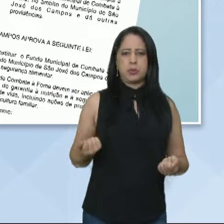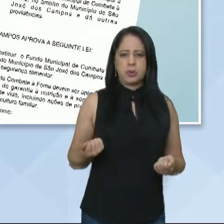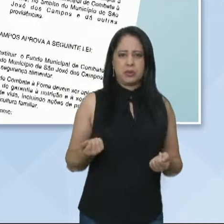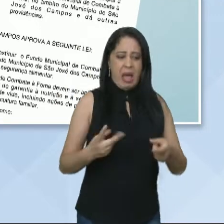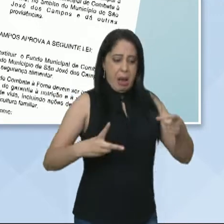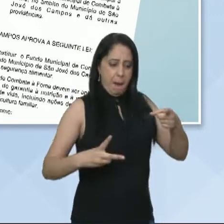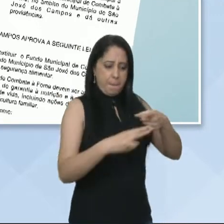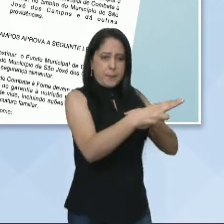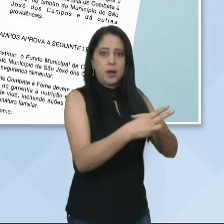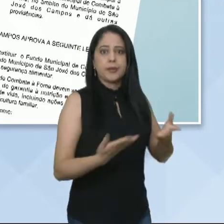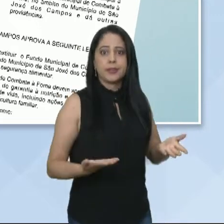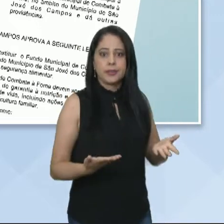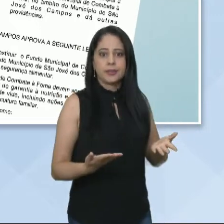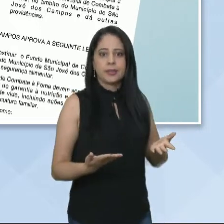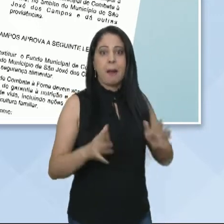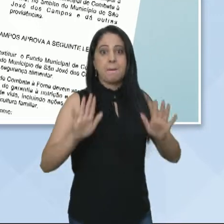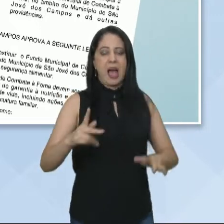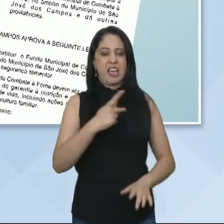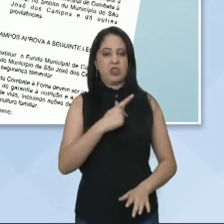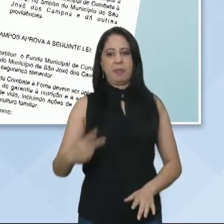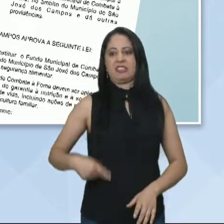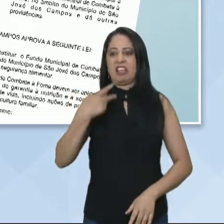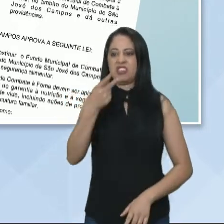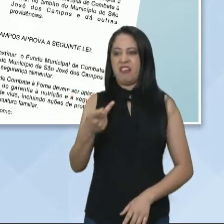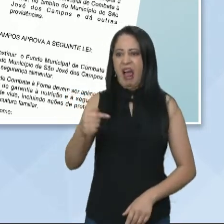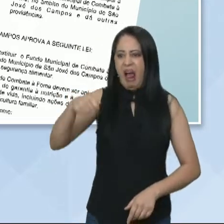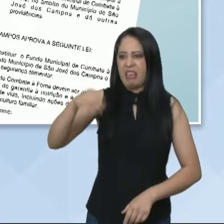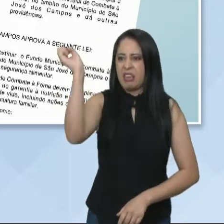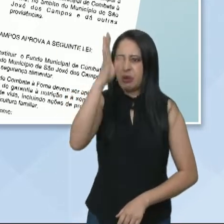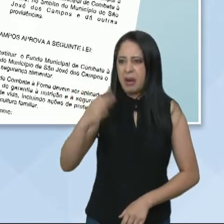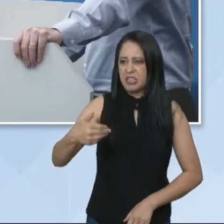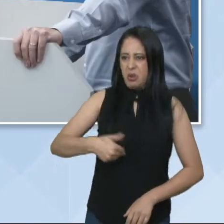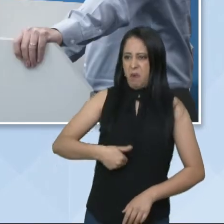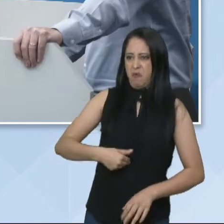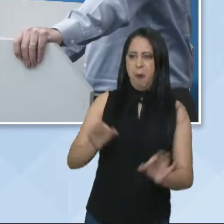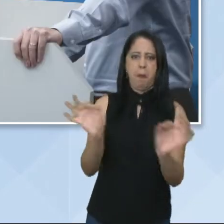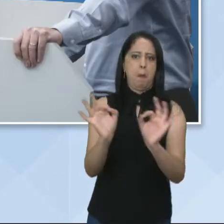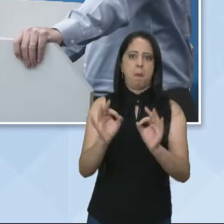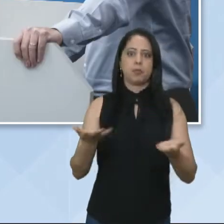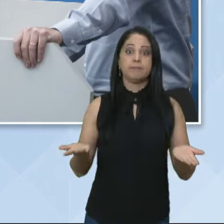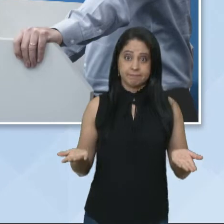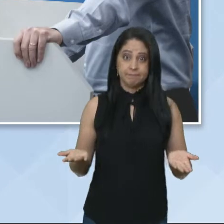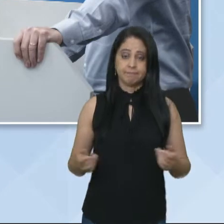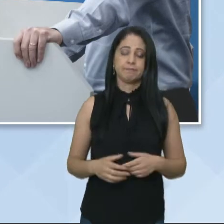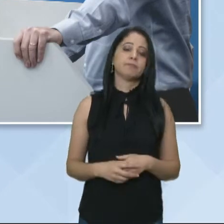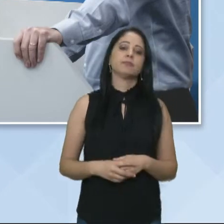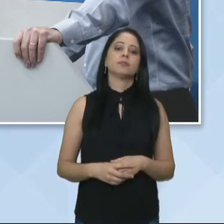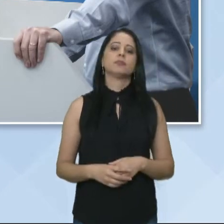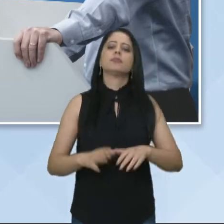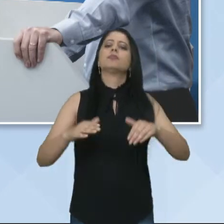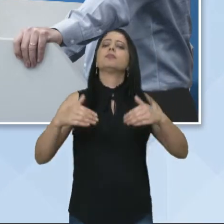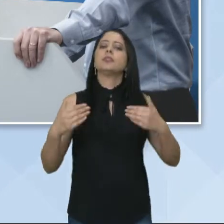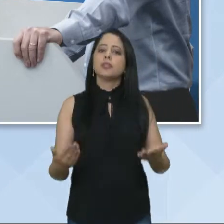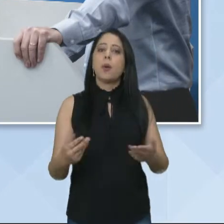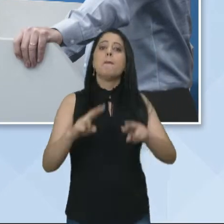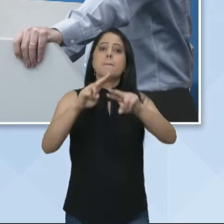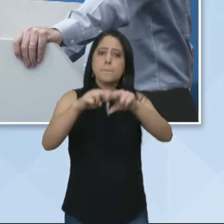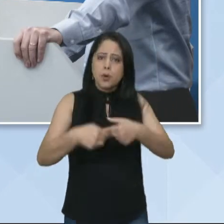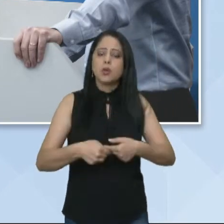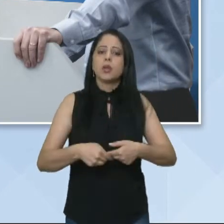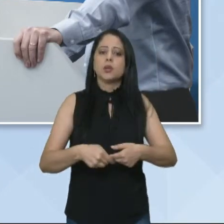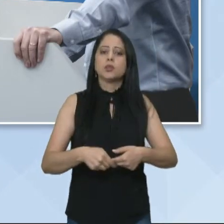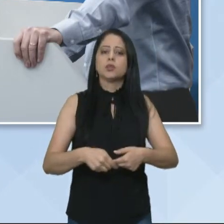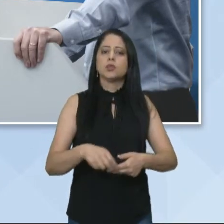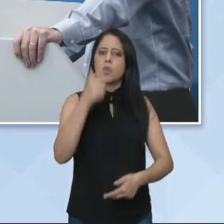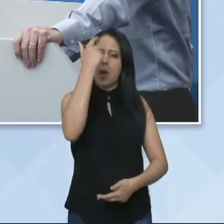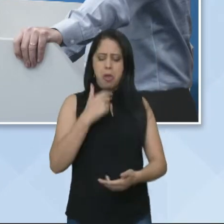passar. O nosso presidente nega que tem fome no Brasil. Próximo. Então, meus amigos, é por isso que a